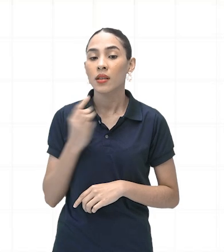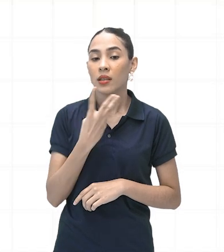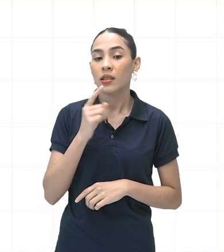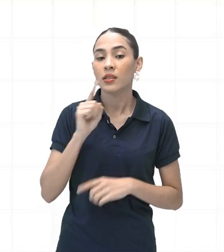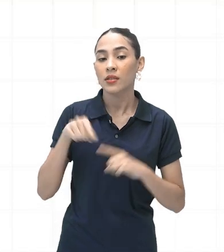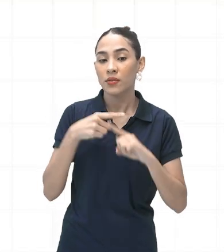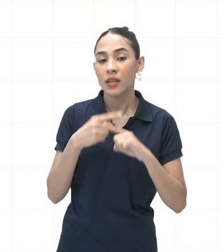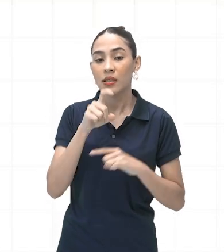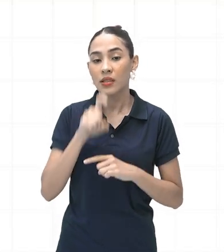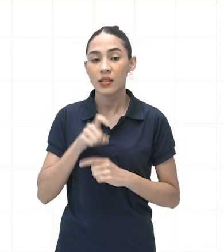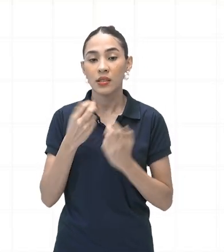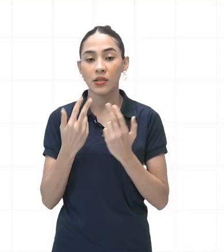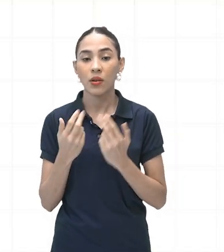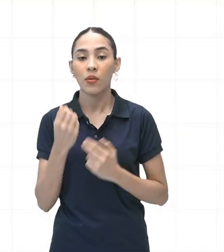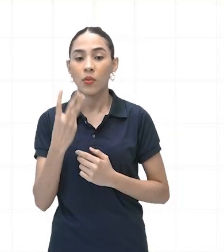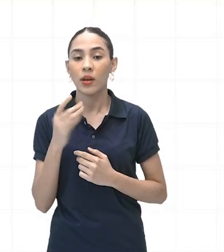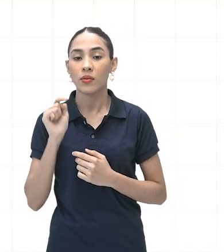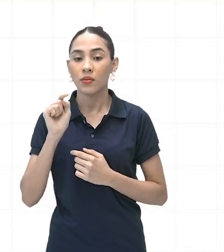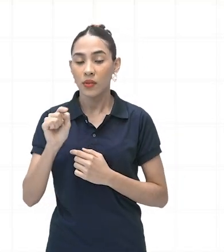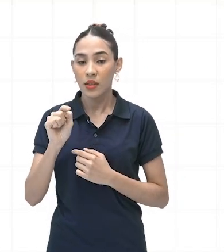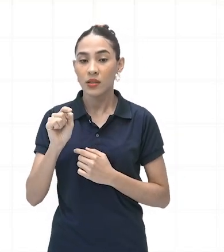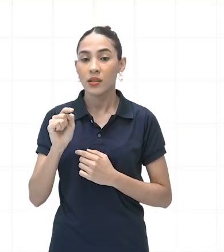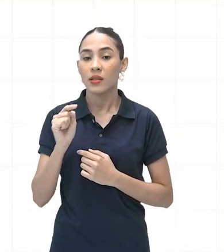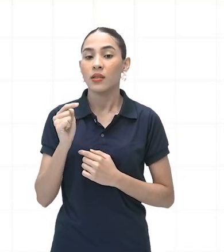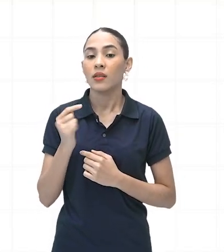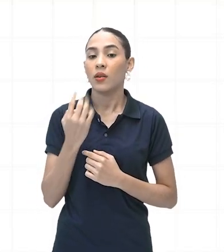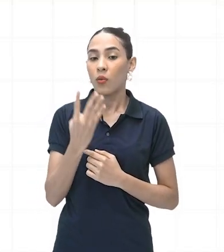é igual a 4 vezes